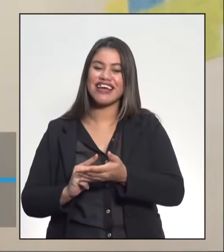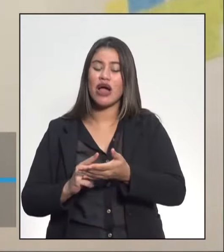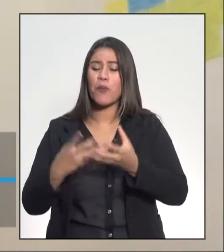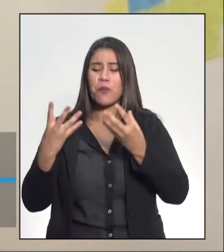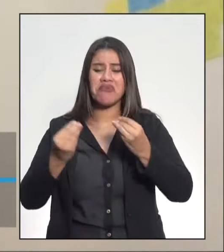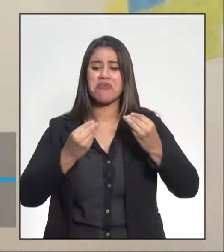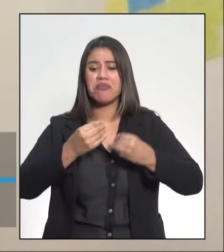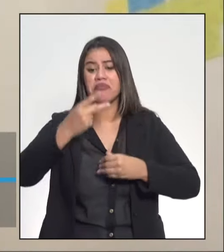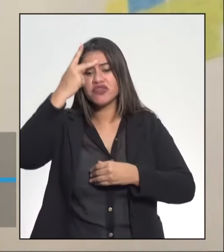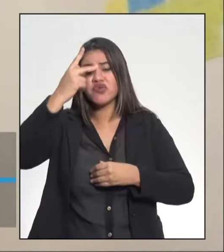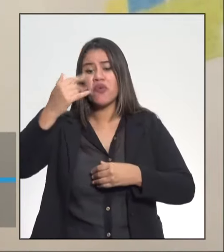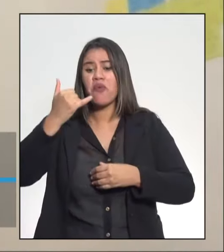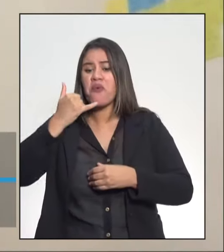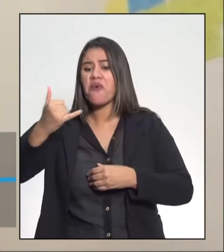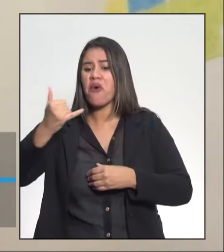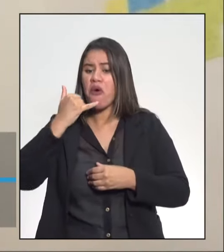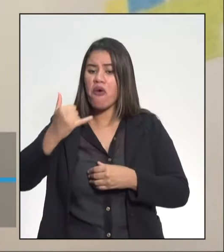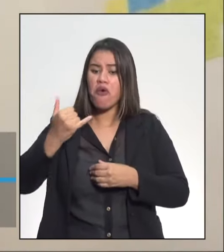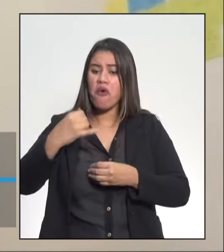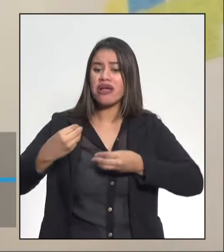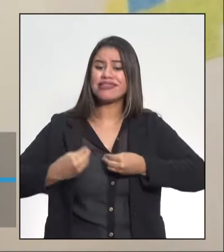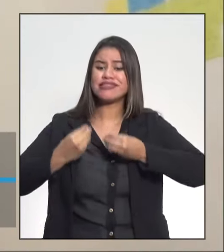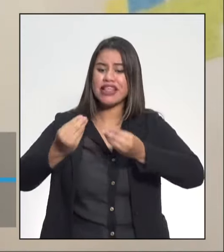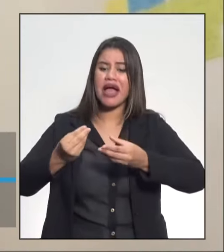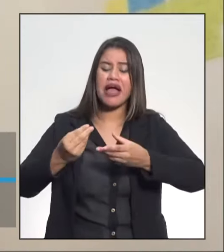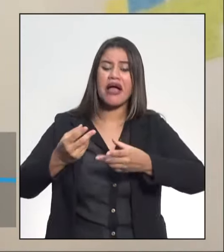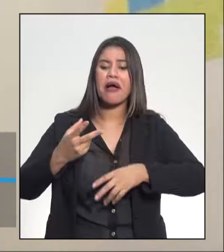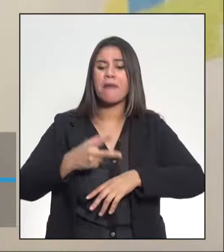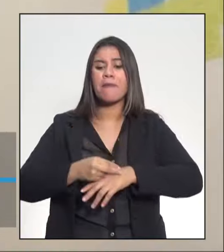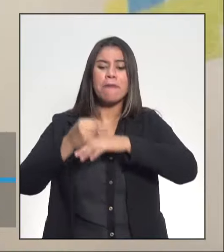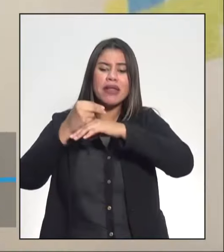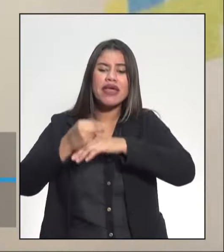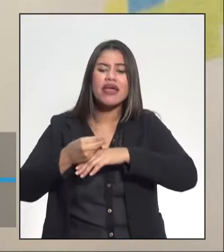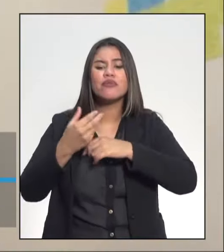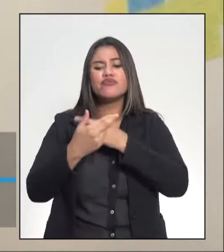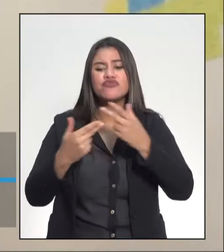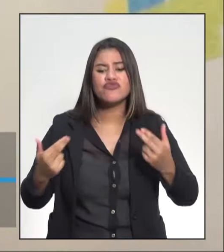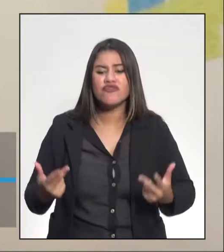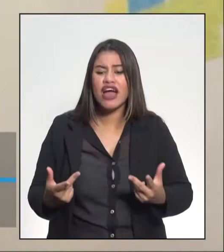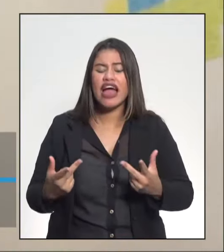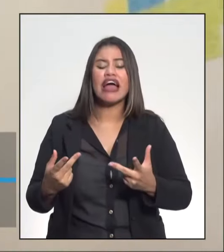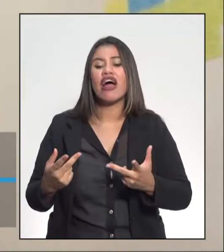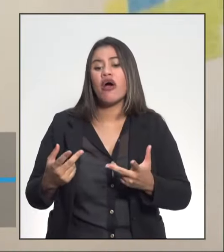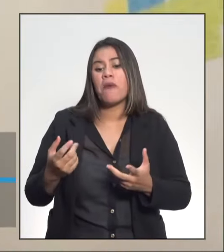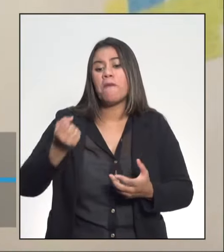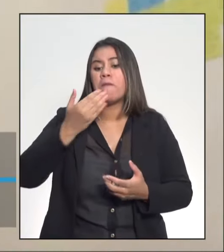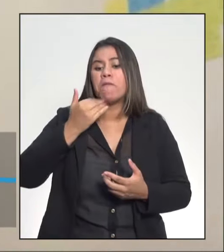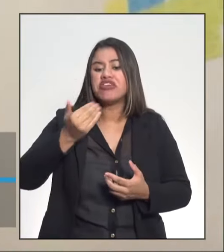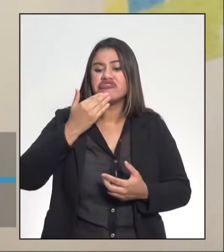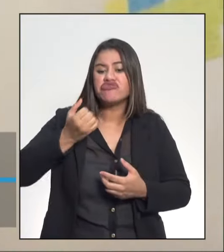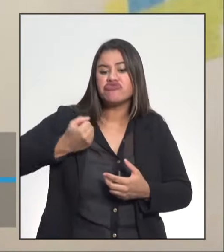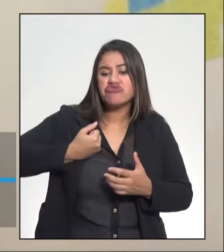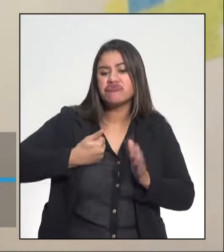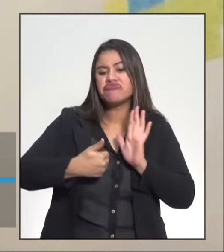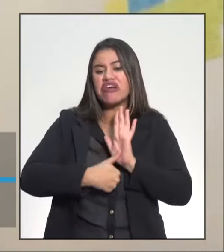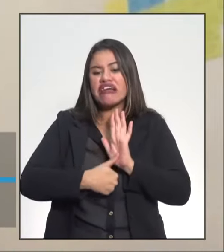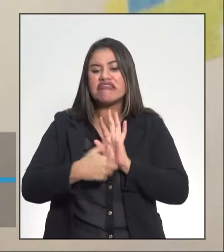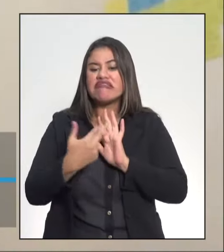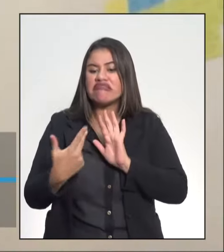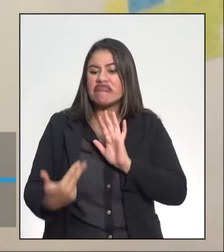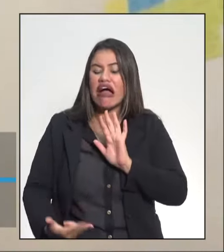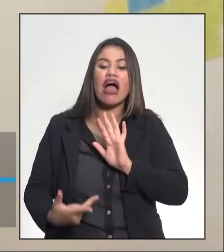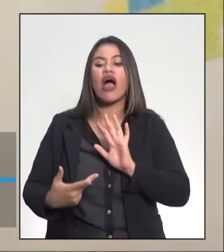ligações que ofereciam um prêmio, que ofereciam alguma coisa pedindo os números dos nossos documentos, da nossa